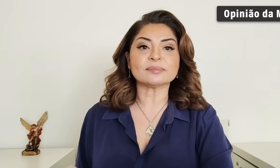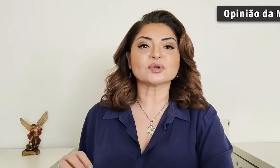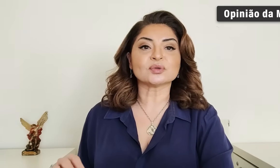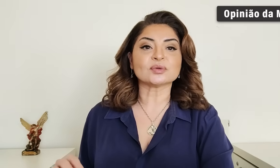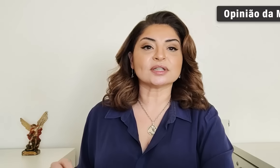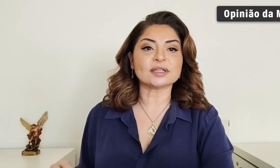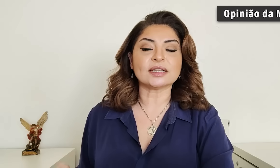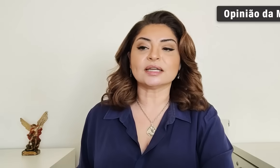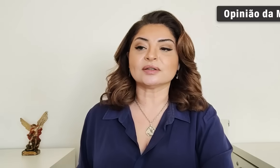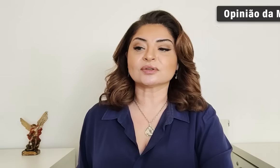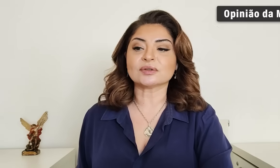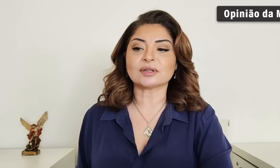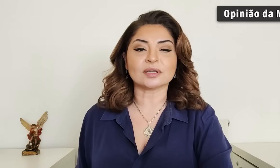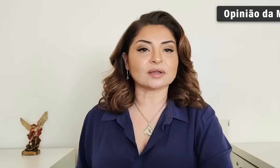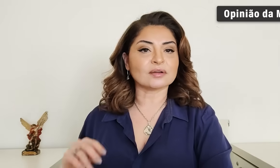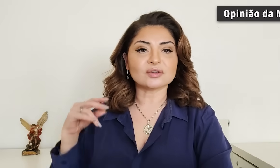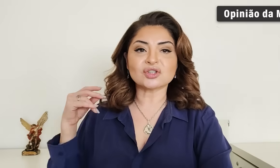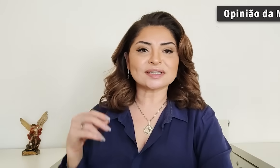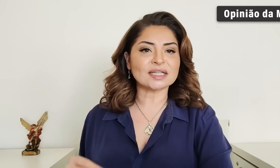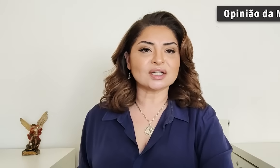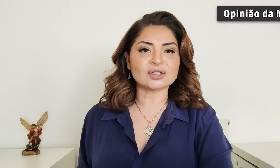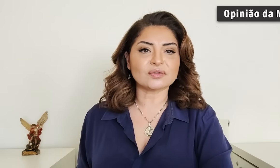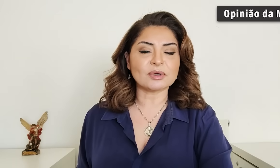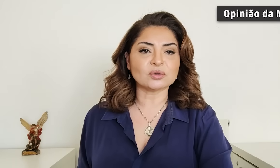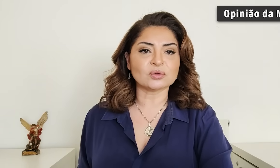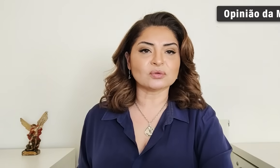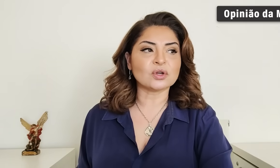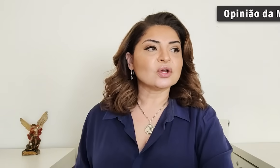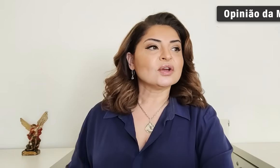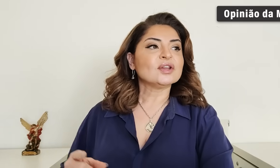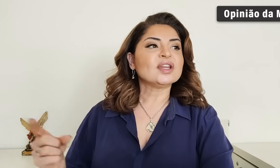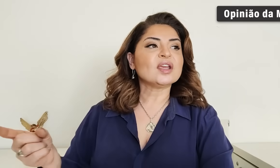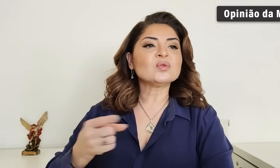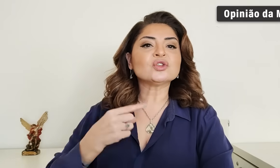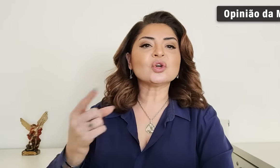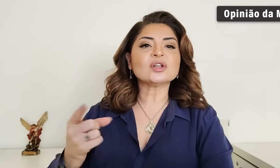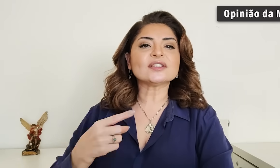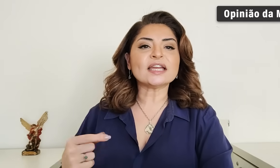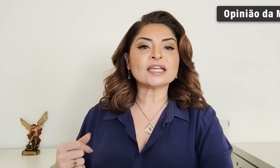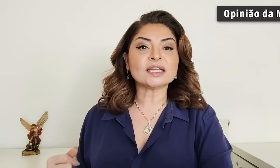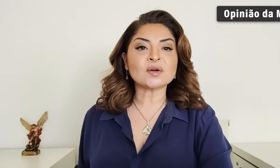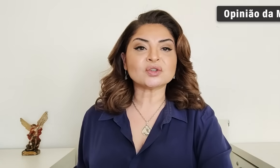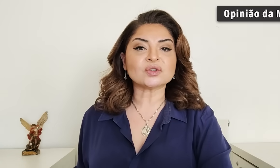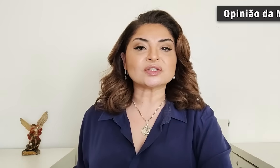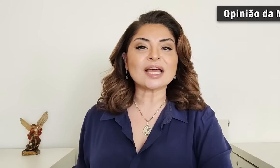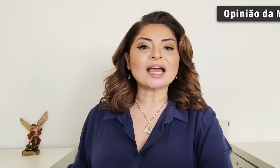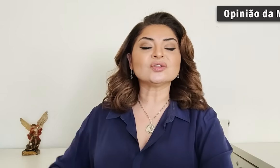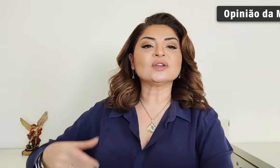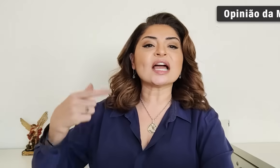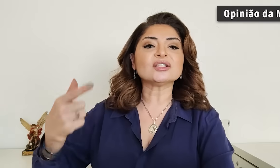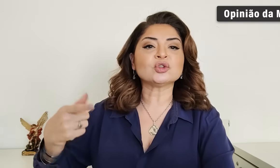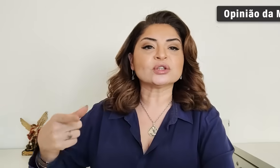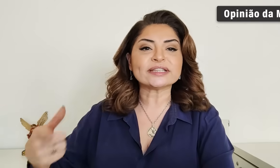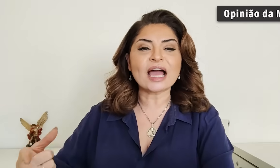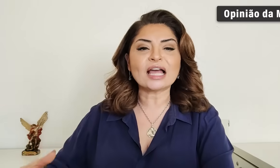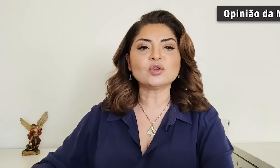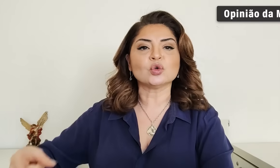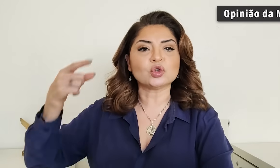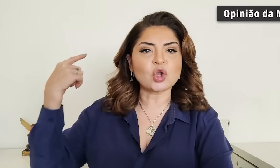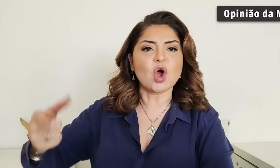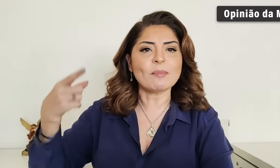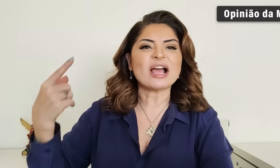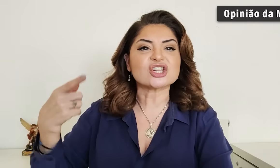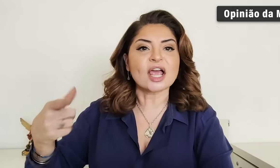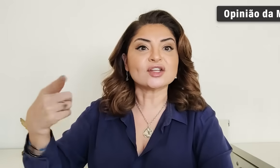assustado com essa postura dele, não sei o quê. Dia seguinte já vem Maduro. Tem uns e outros aí que estão assustados. Tá